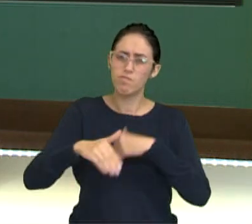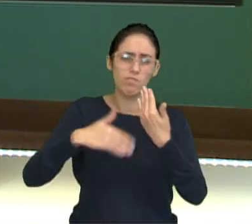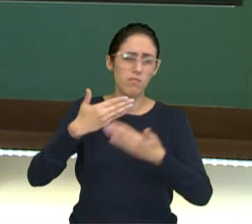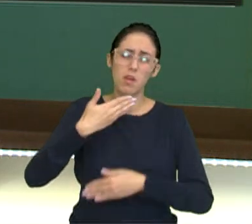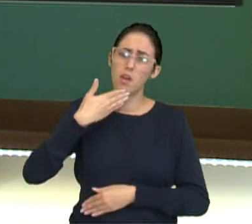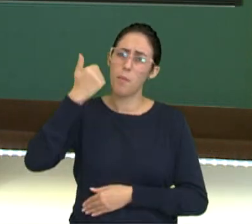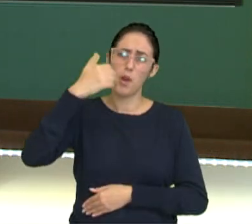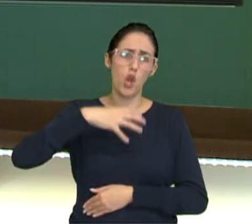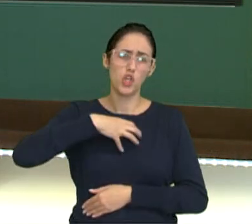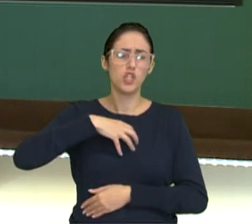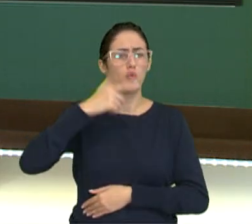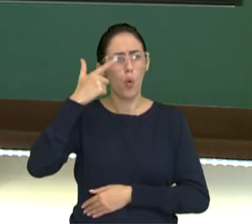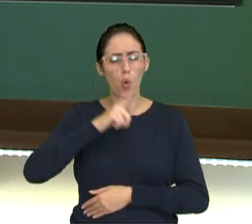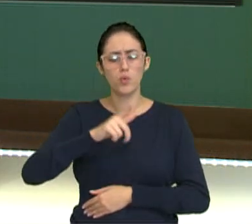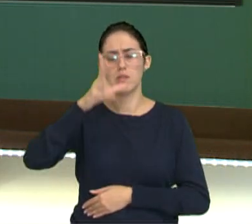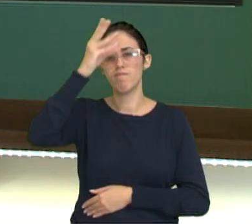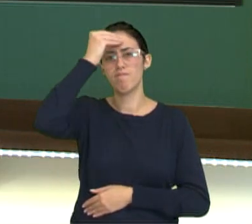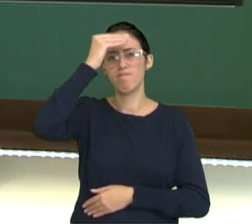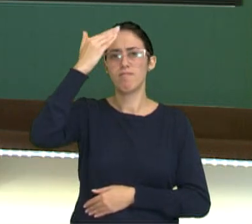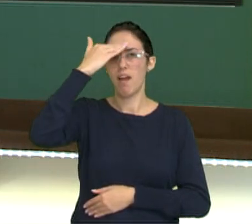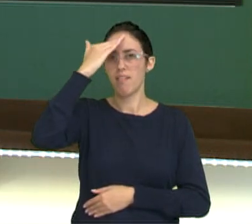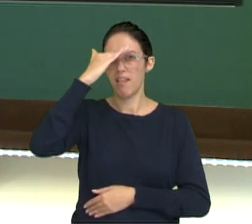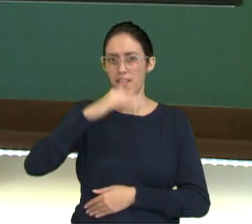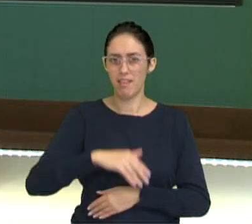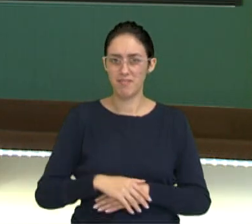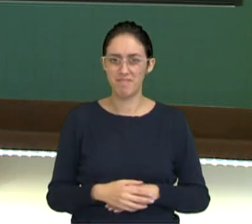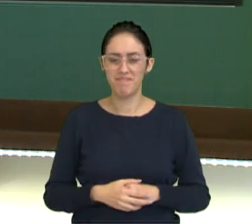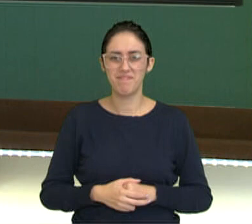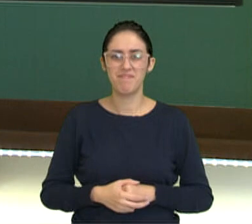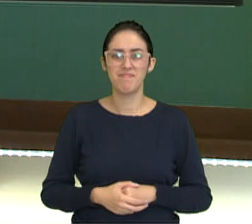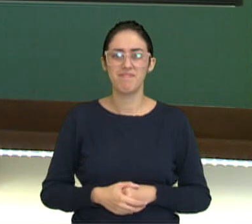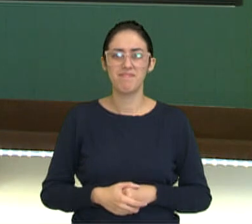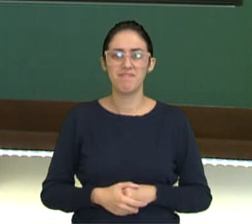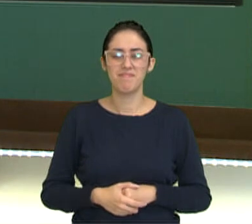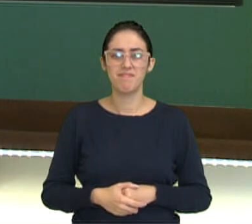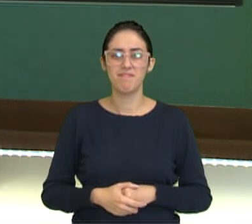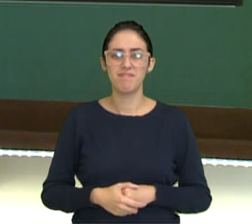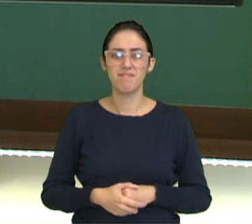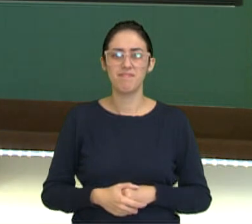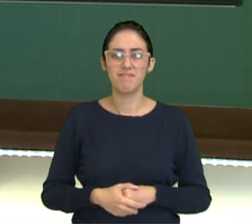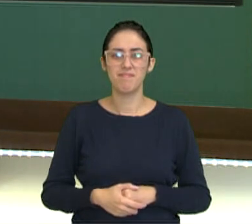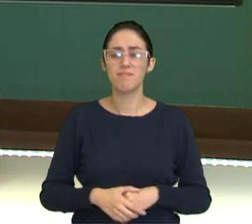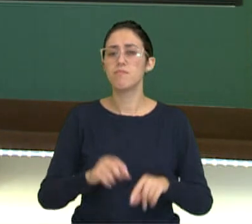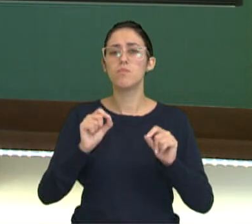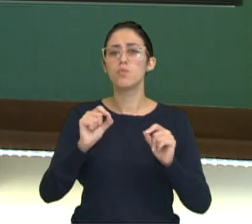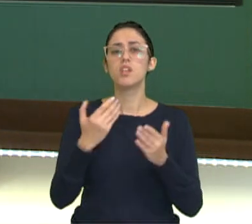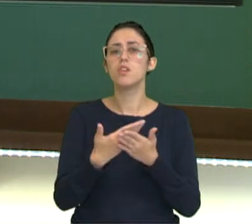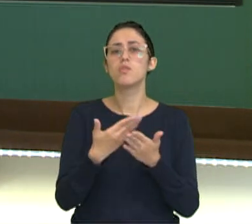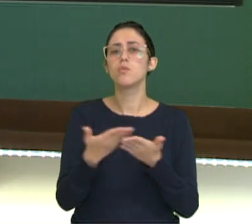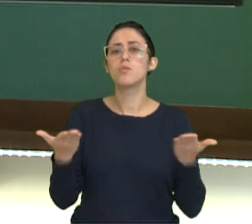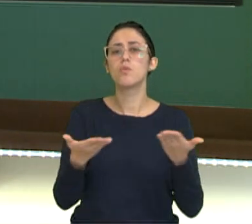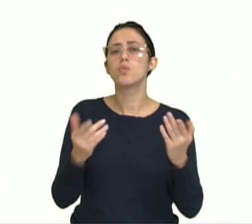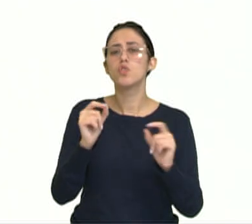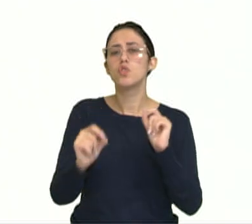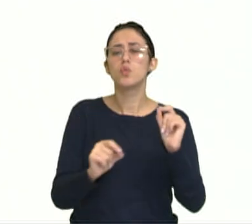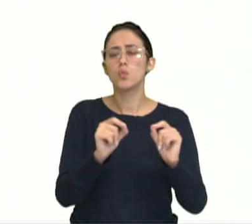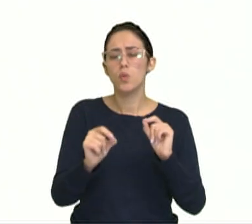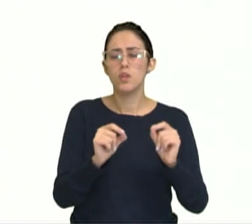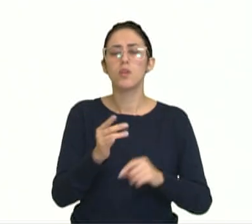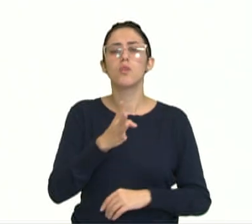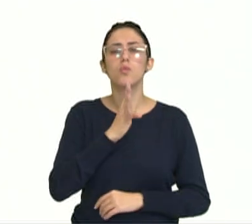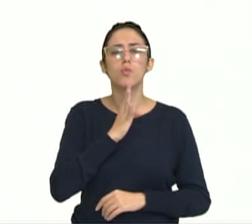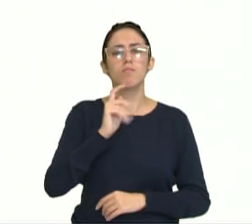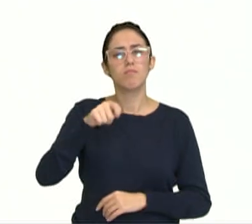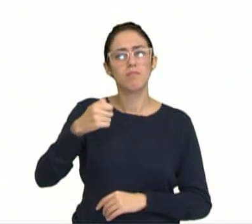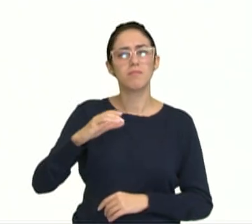de você conseguir entender a língua, tá bom, gente? Então é isso. O que nós estudamos hoje? Hoje nós conhecemos um